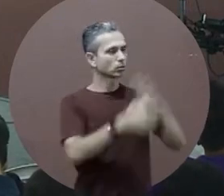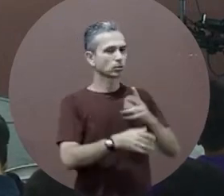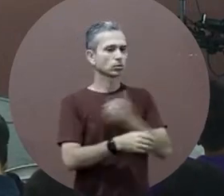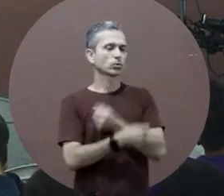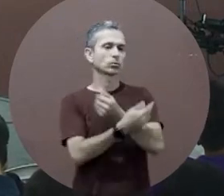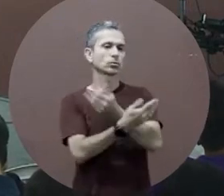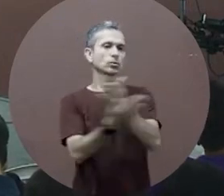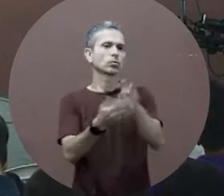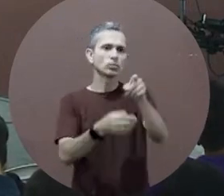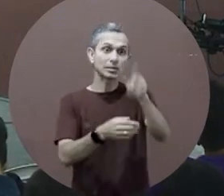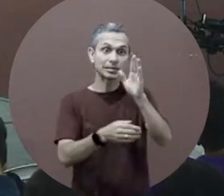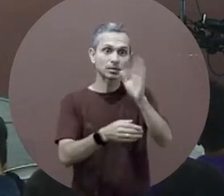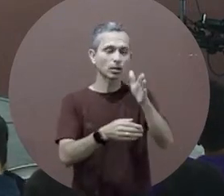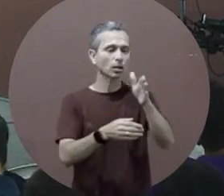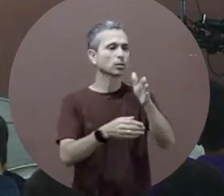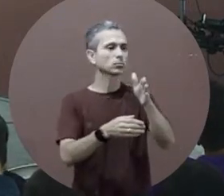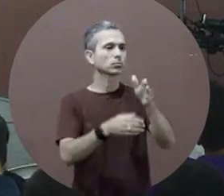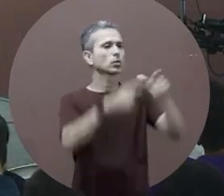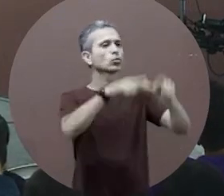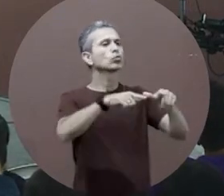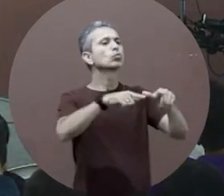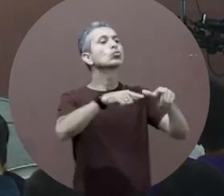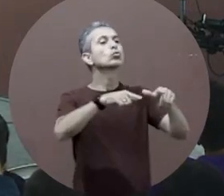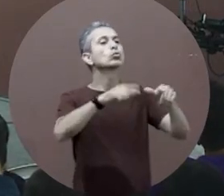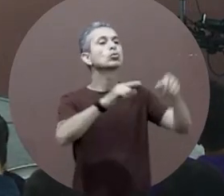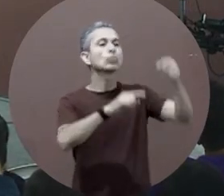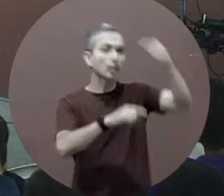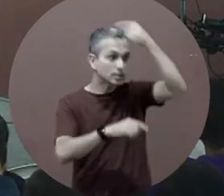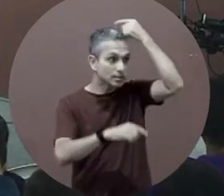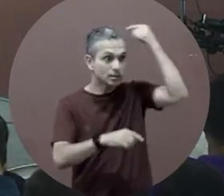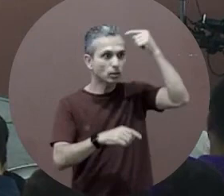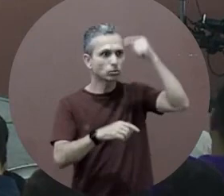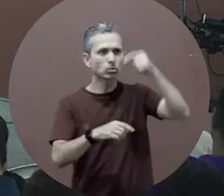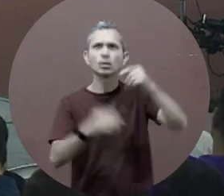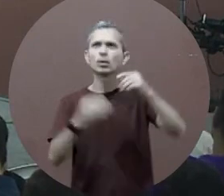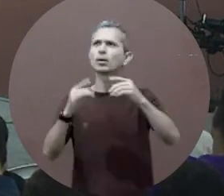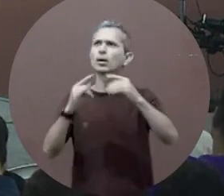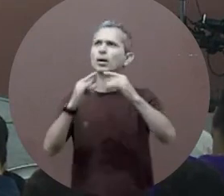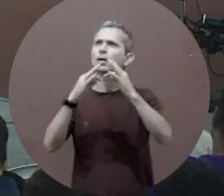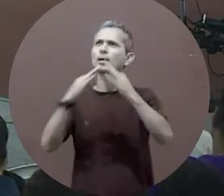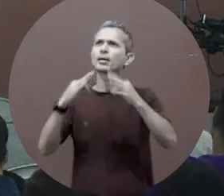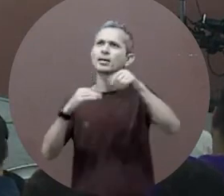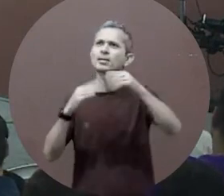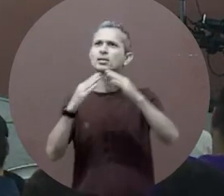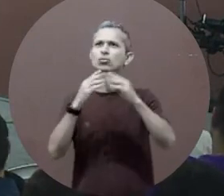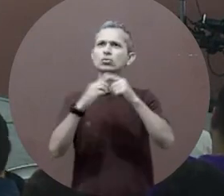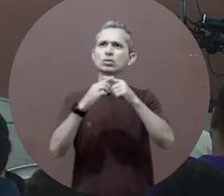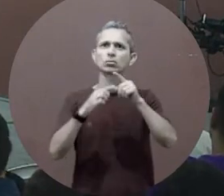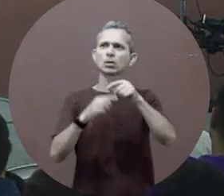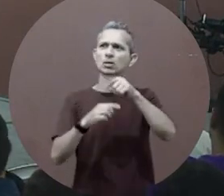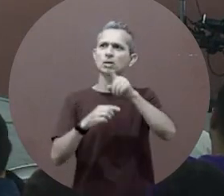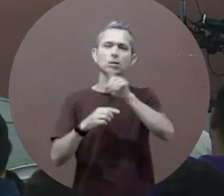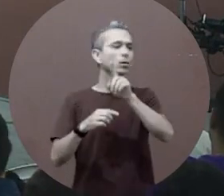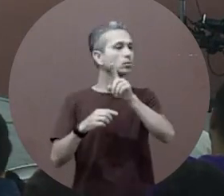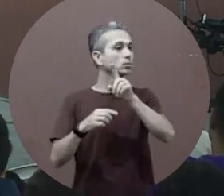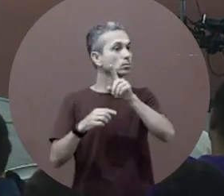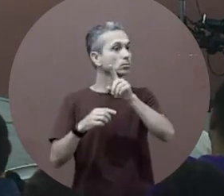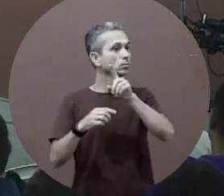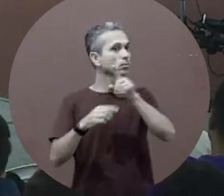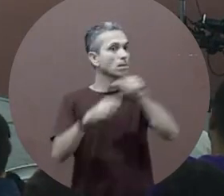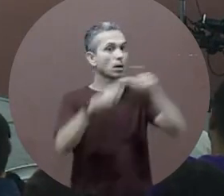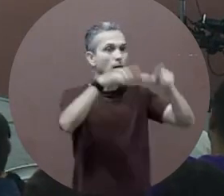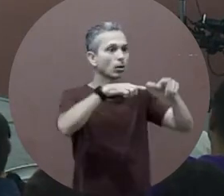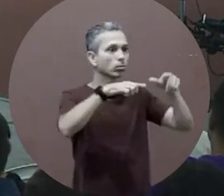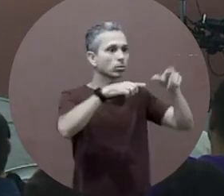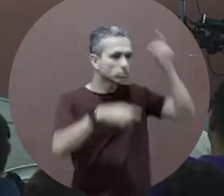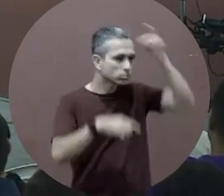que não é esse templo aqui, que não são essas paredes, é um lugar espiritual. Você já está nele.